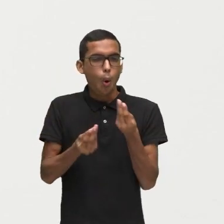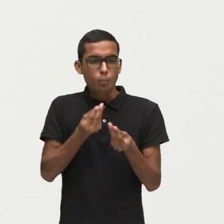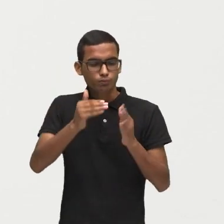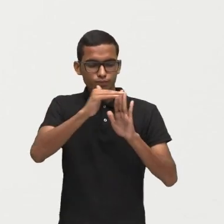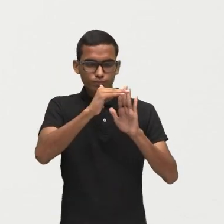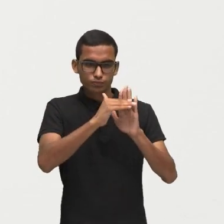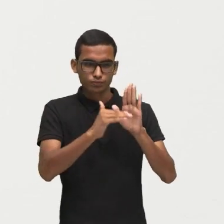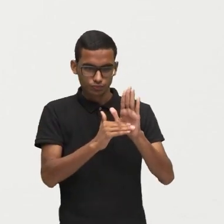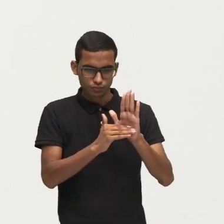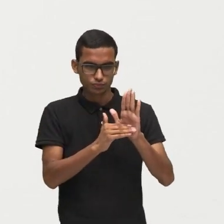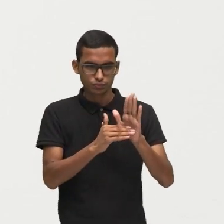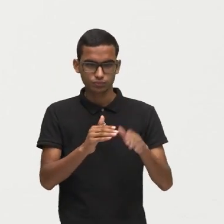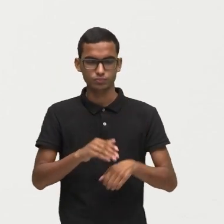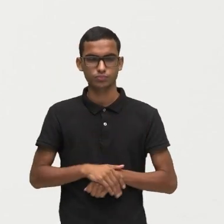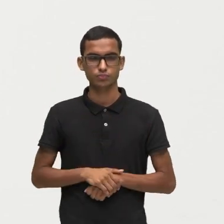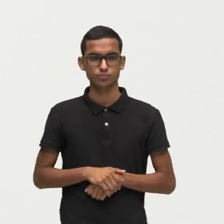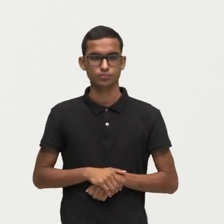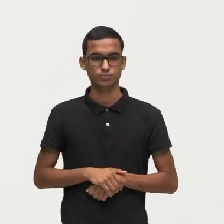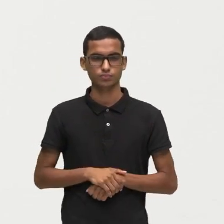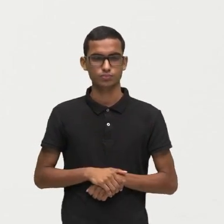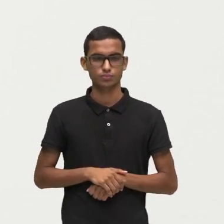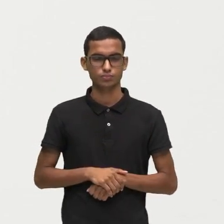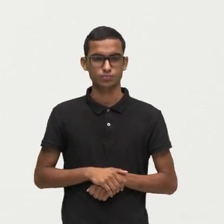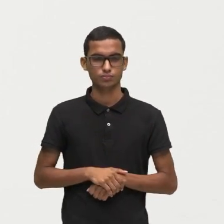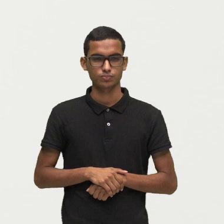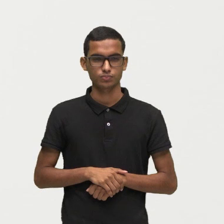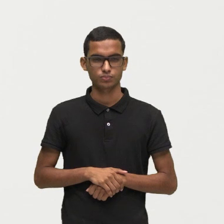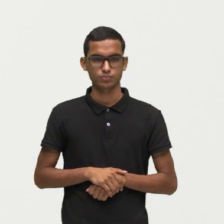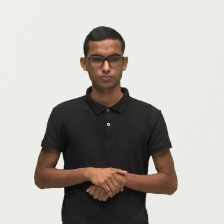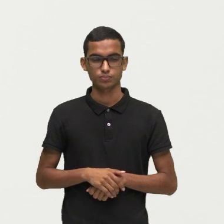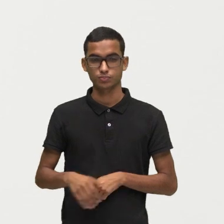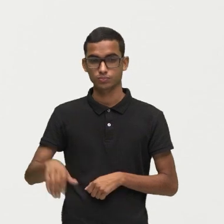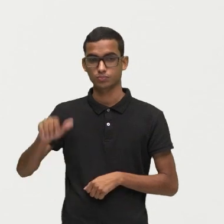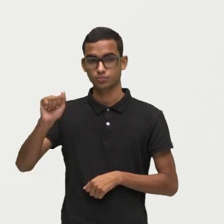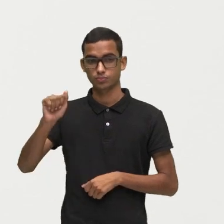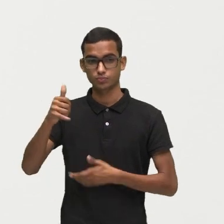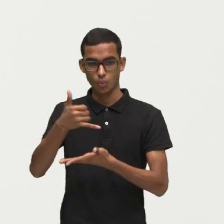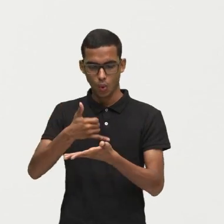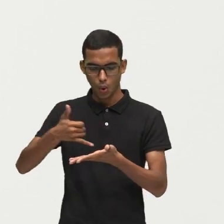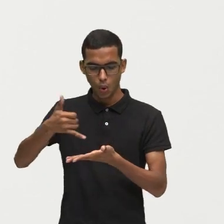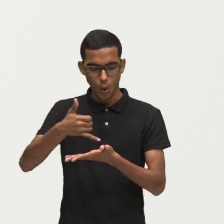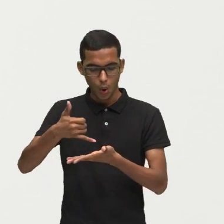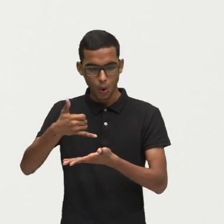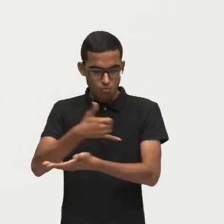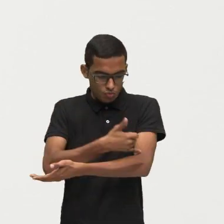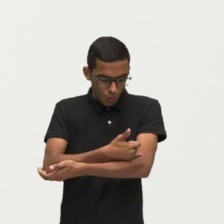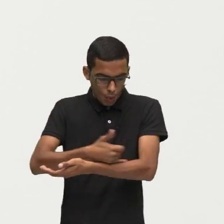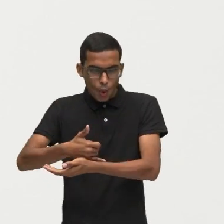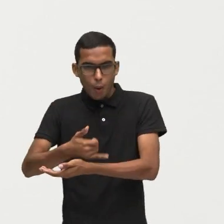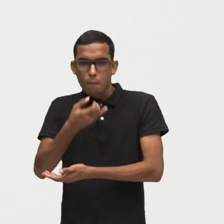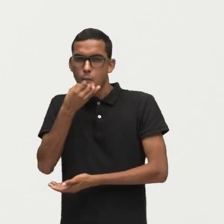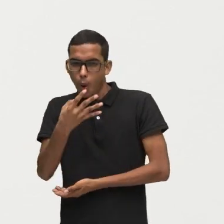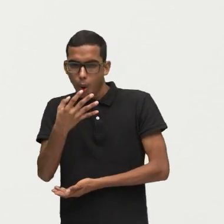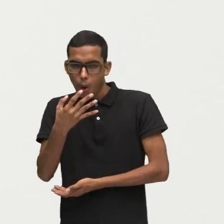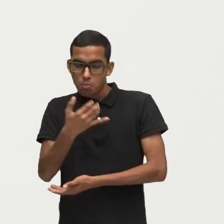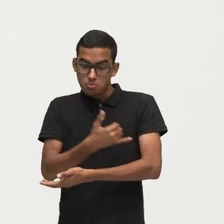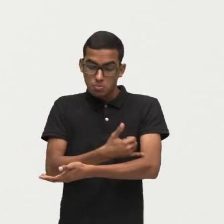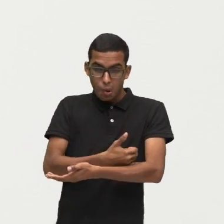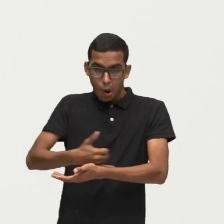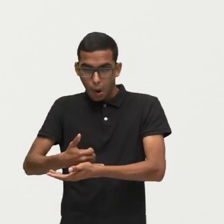essas dislipidemias. Tá? A gente vai ter a alternativa A, colesterol bom e colesterol